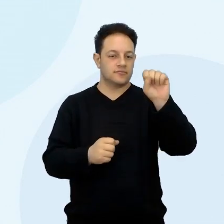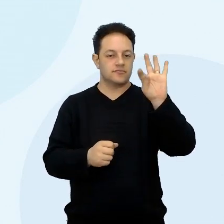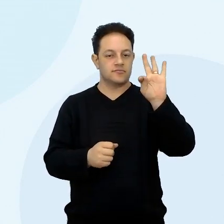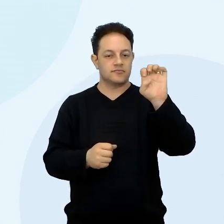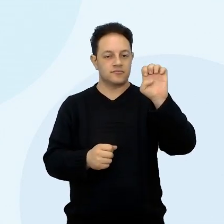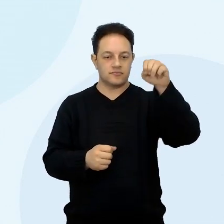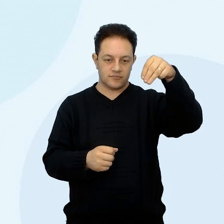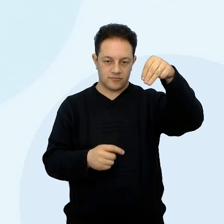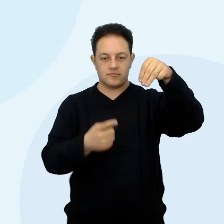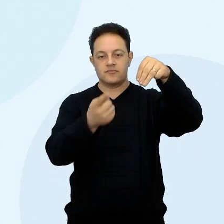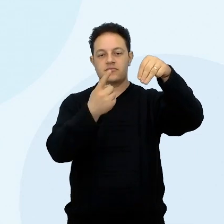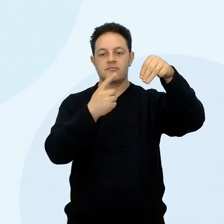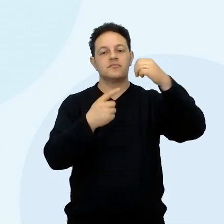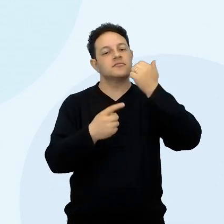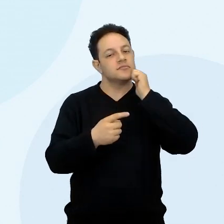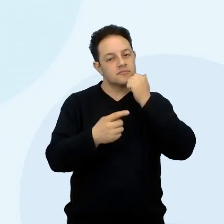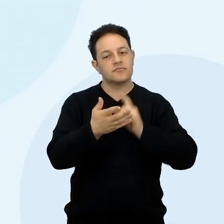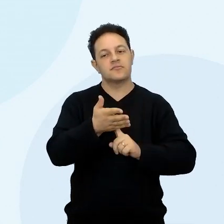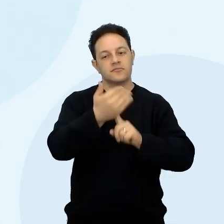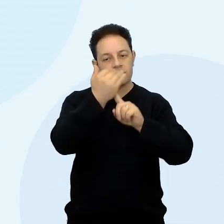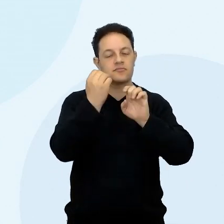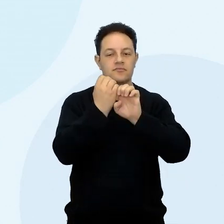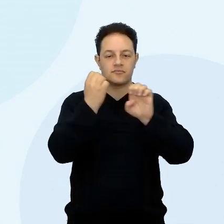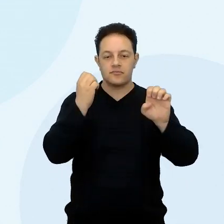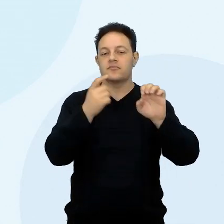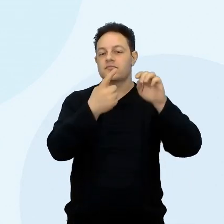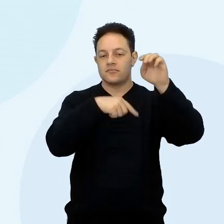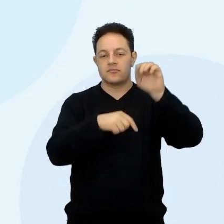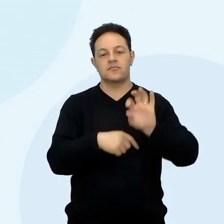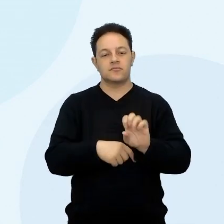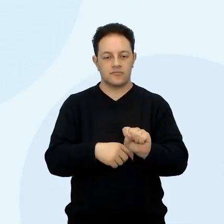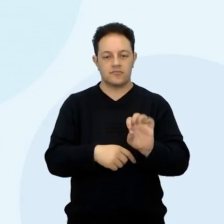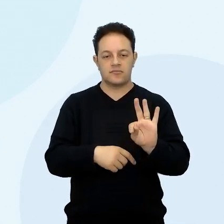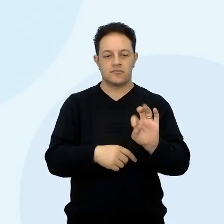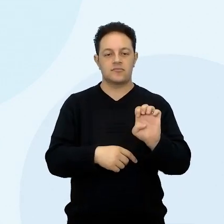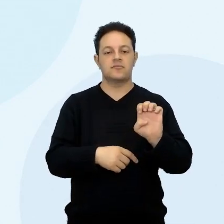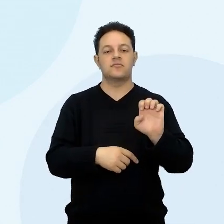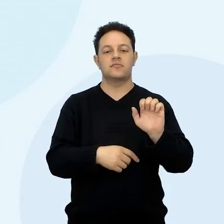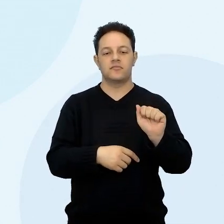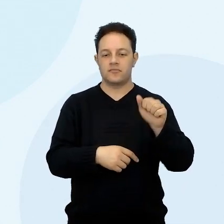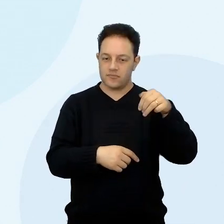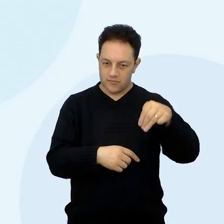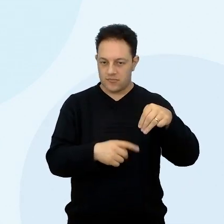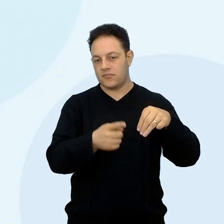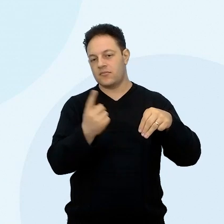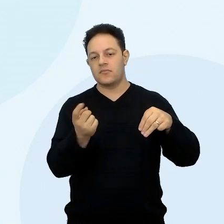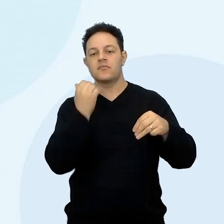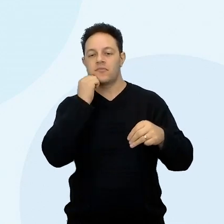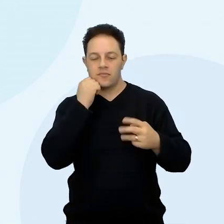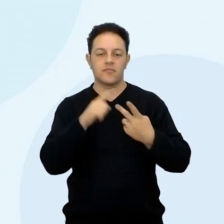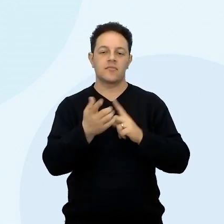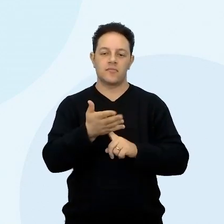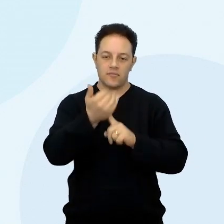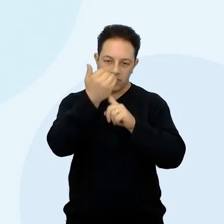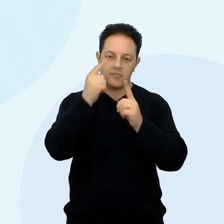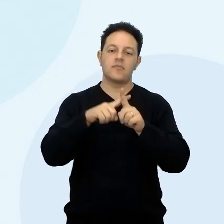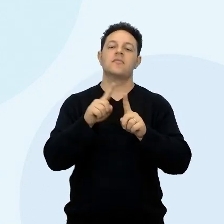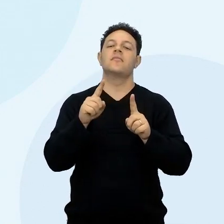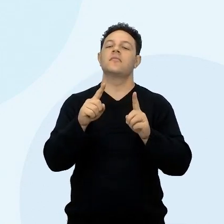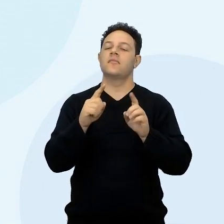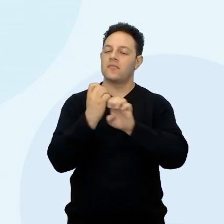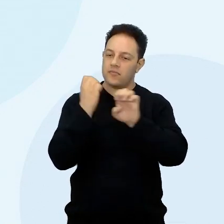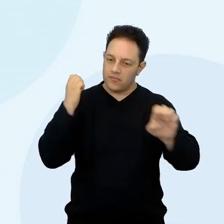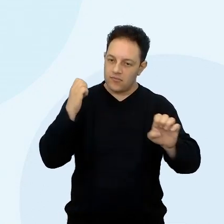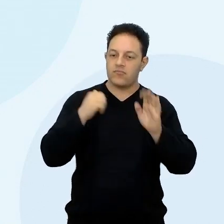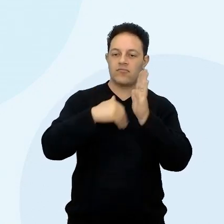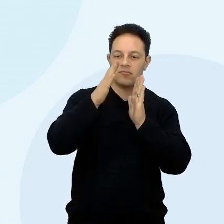ciências, tecnologia, engenharia, artes e matemática. E é uma perspectiva, né, Ale,